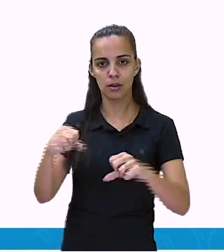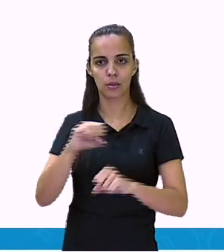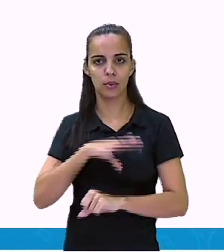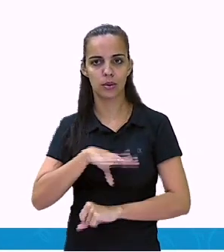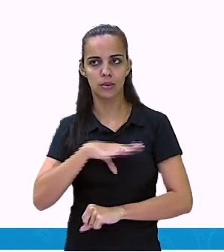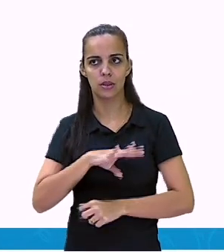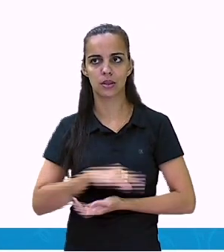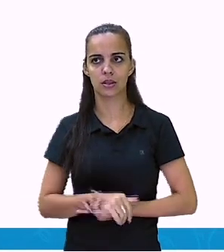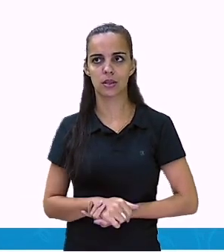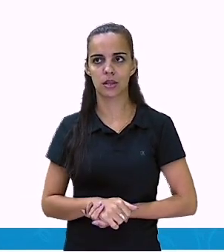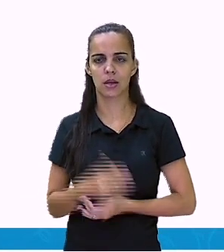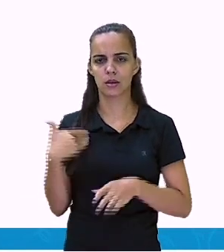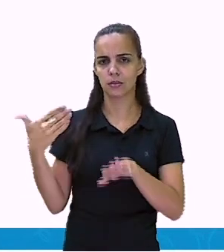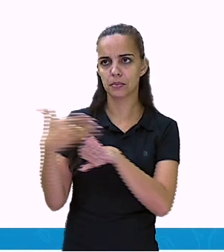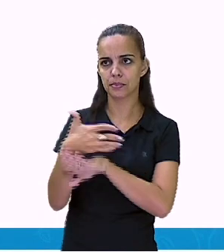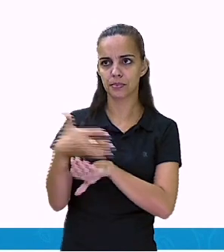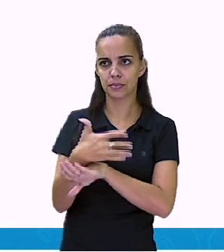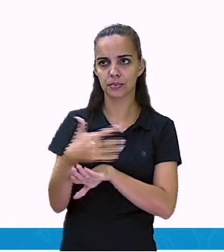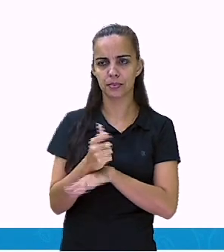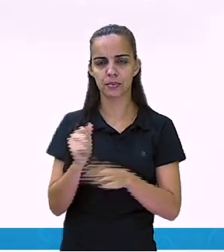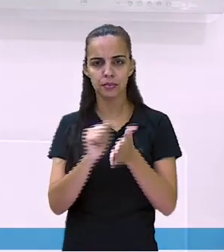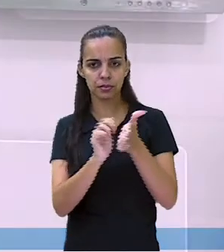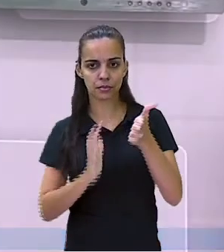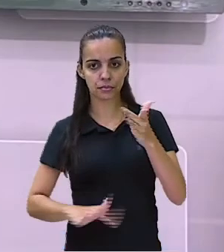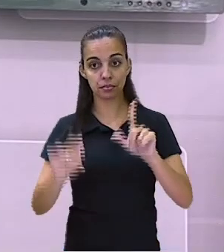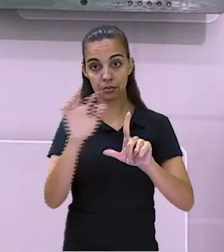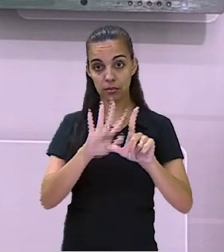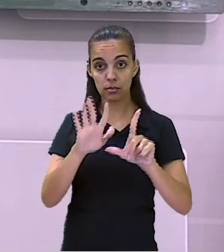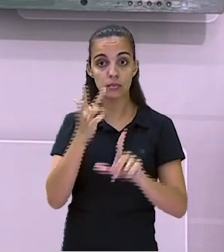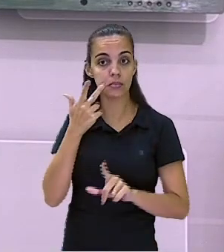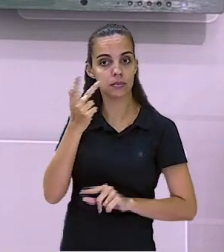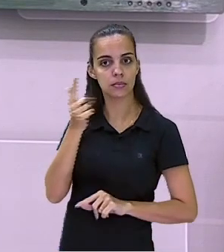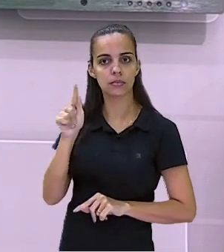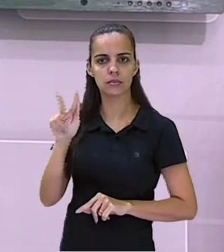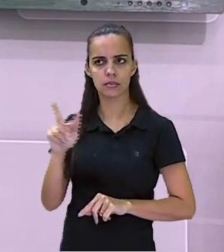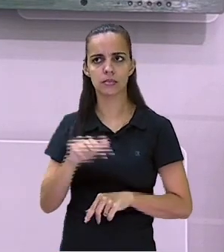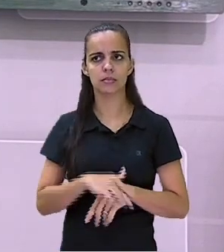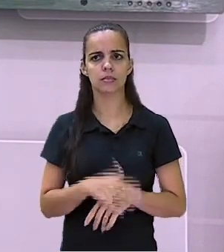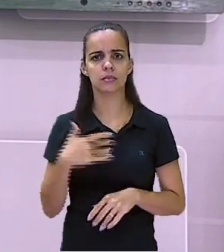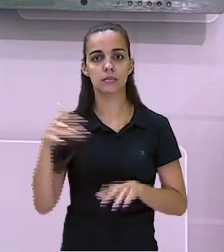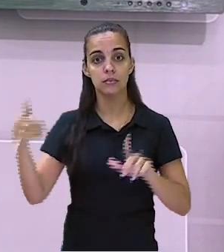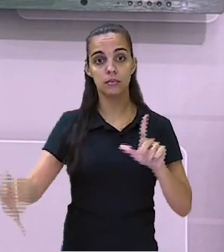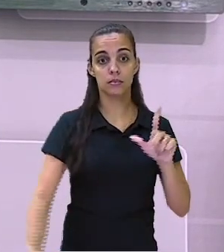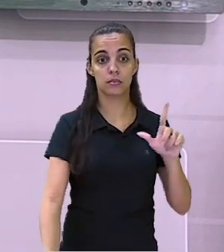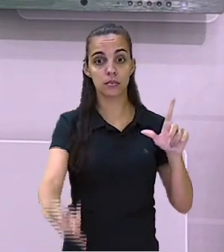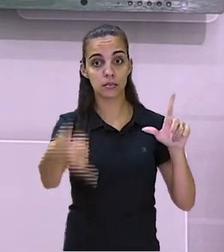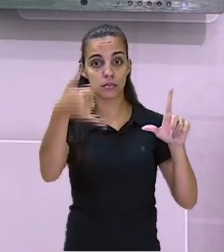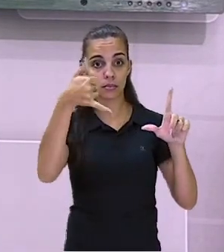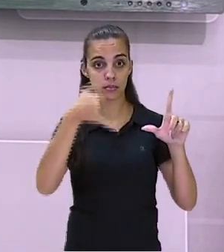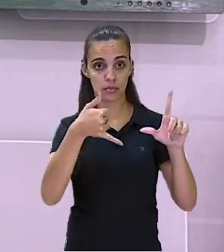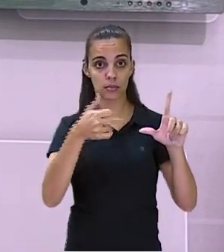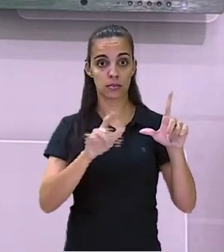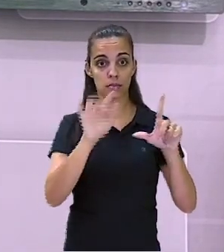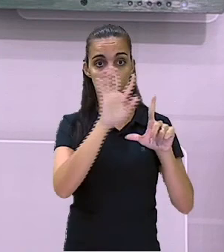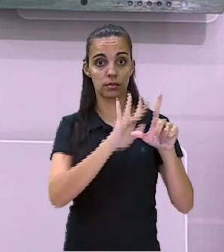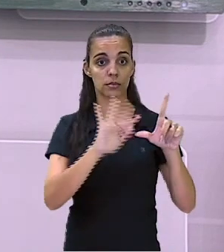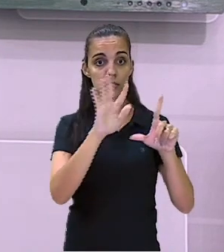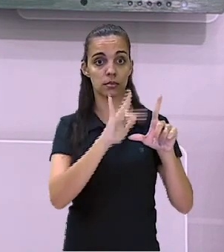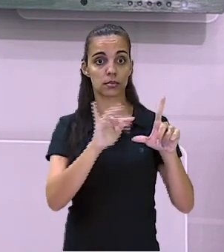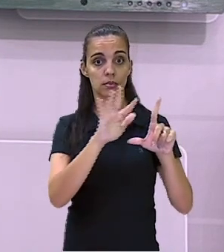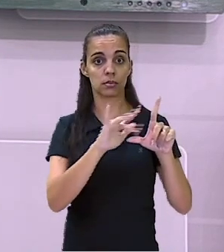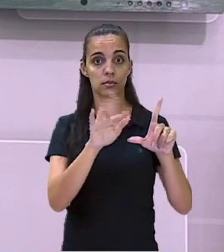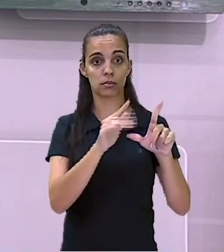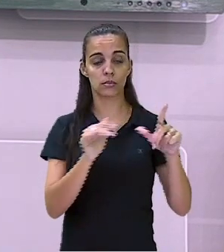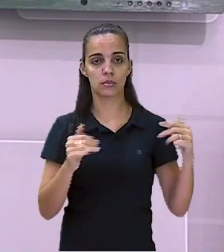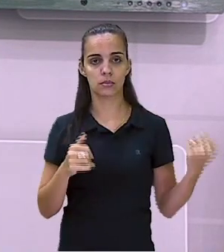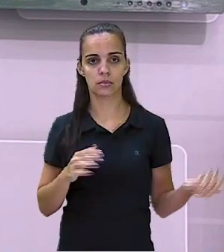portuguesa. E para acessar nossas atividades na plataforma SMED GV, aponte a câmera do seu celular na imagem que